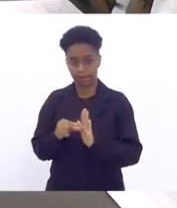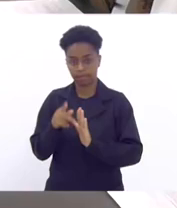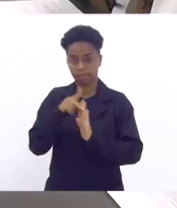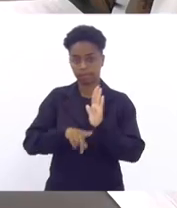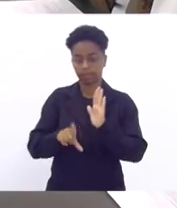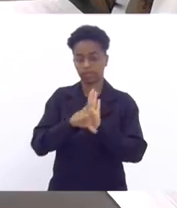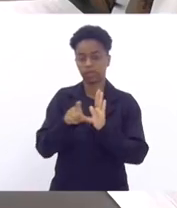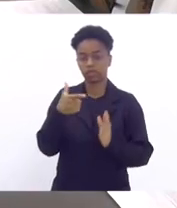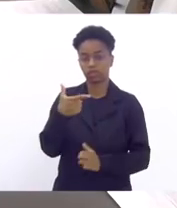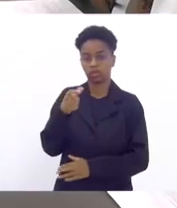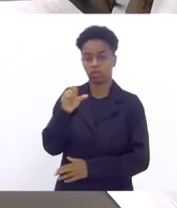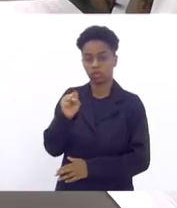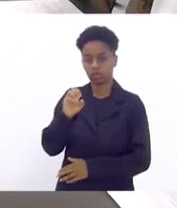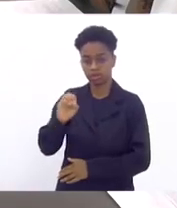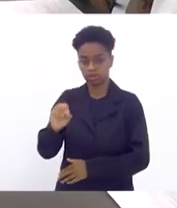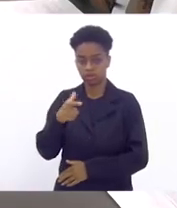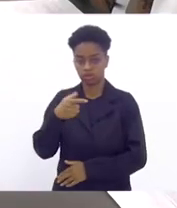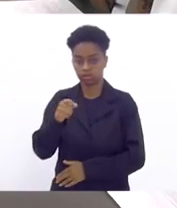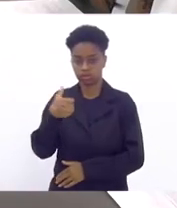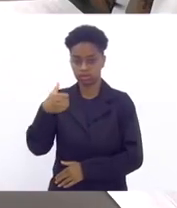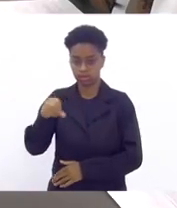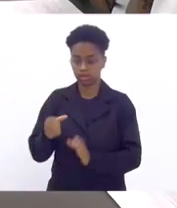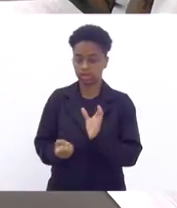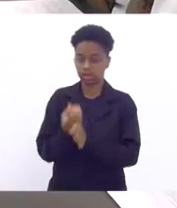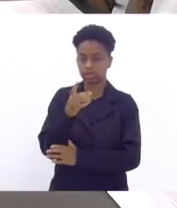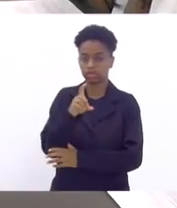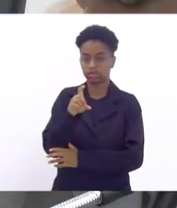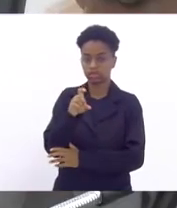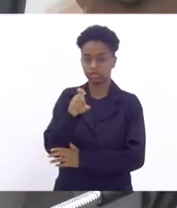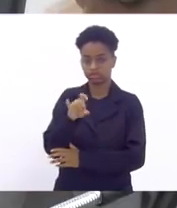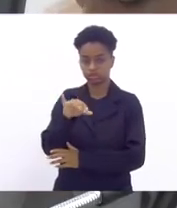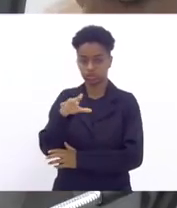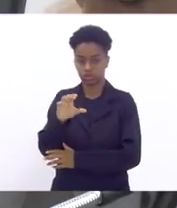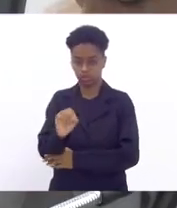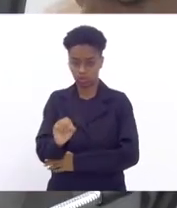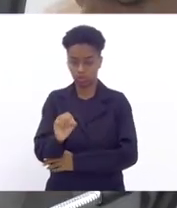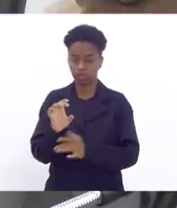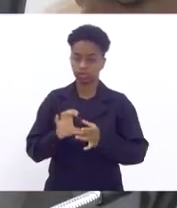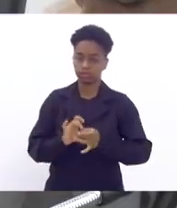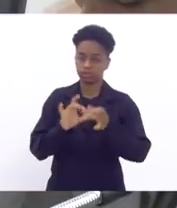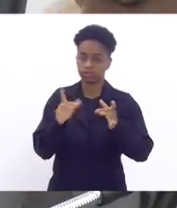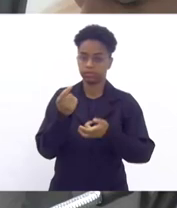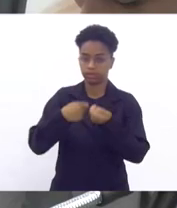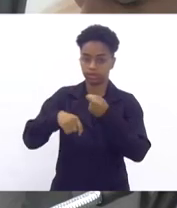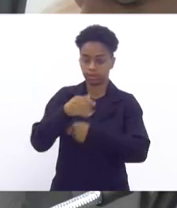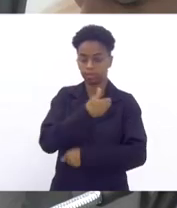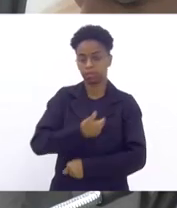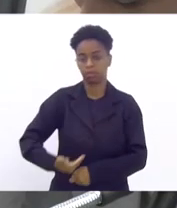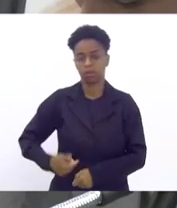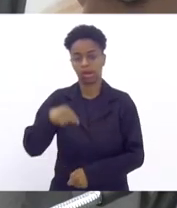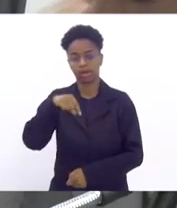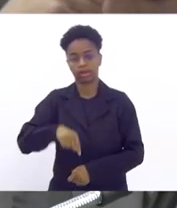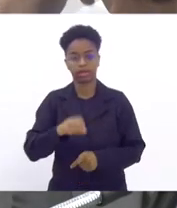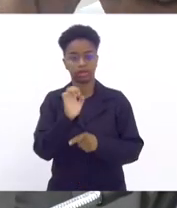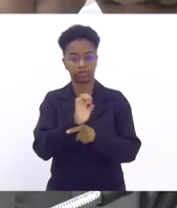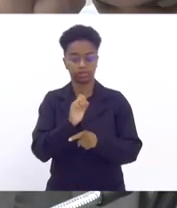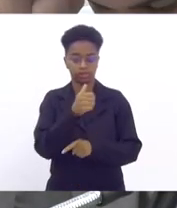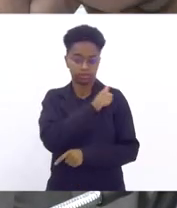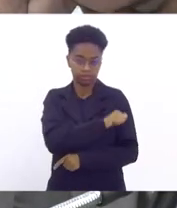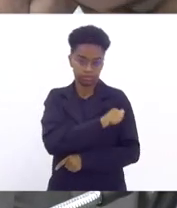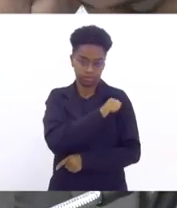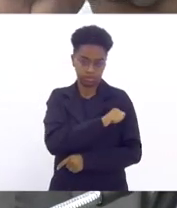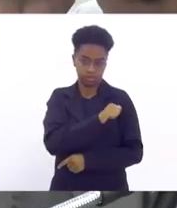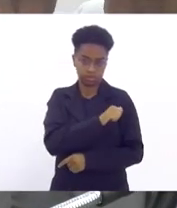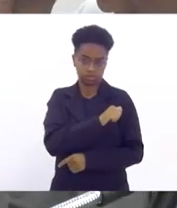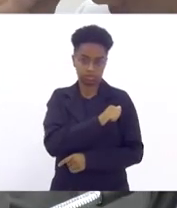280 de 2019 de autoria do deputado Chico Machado que autoriza a administração pública do Estado do Rio de Janeiro é isentar O